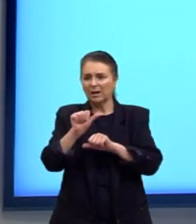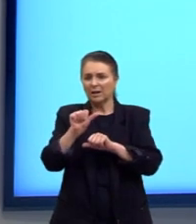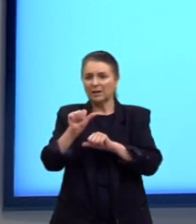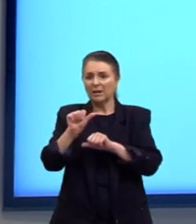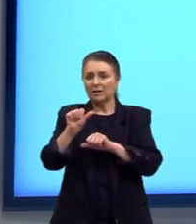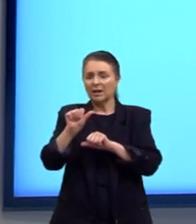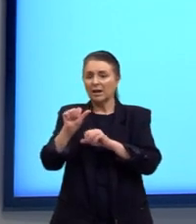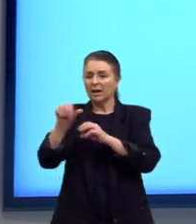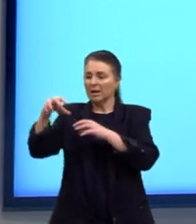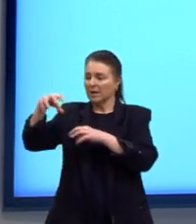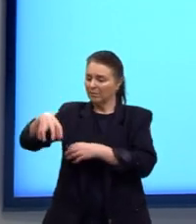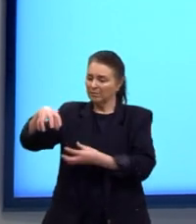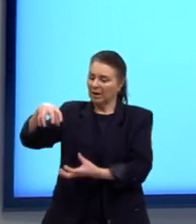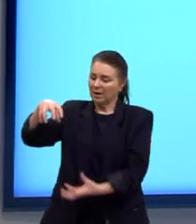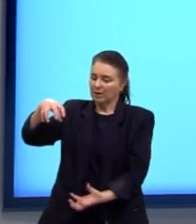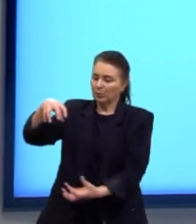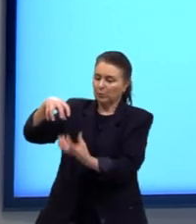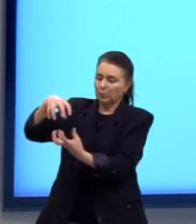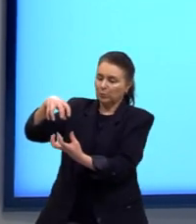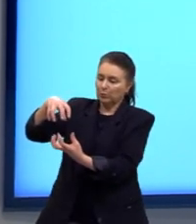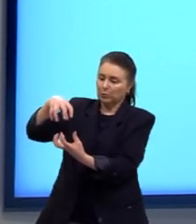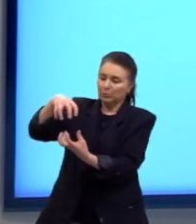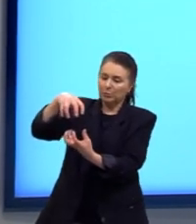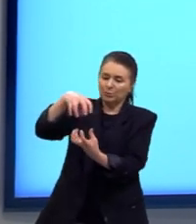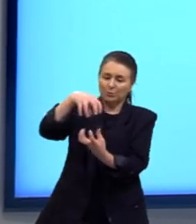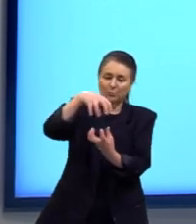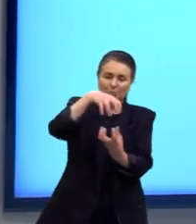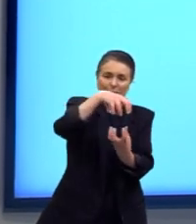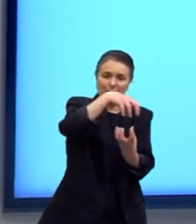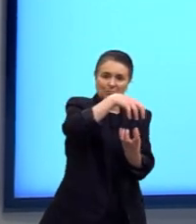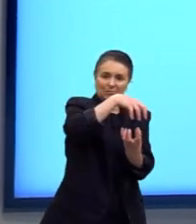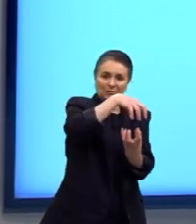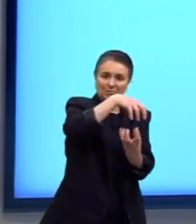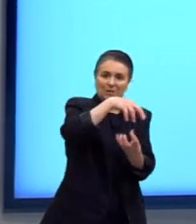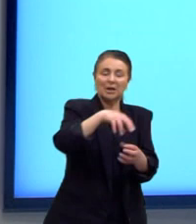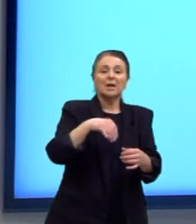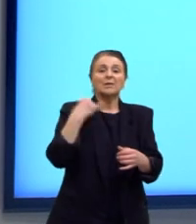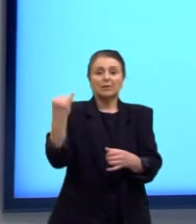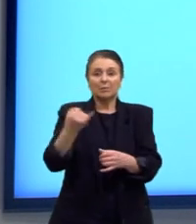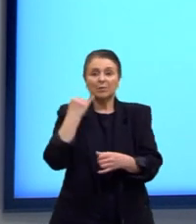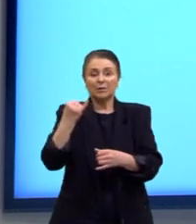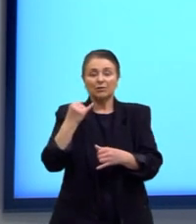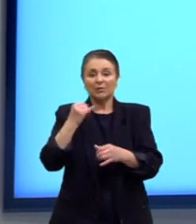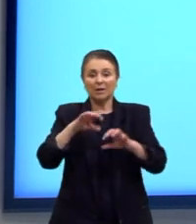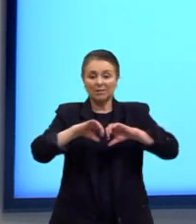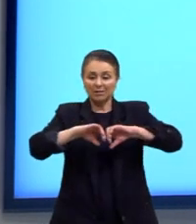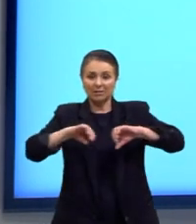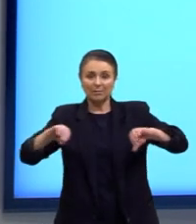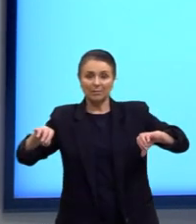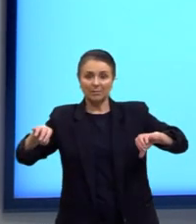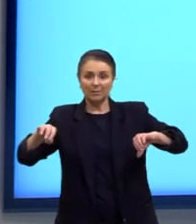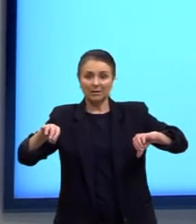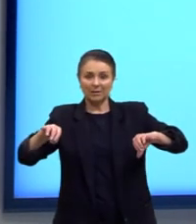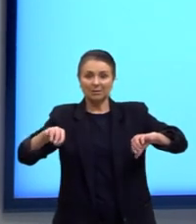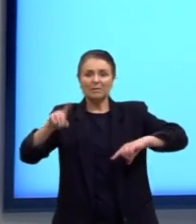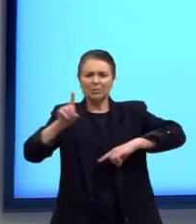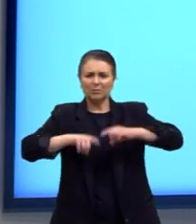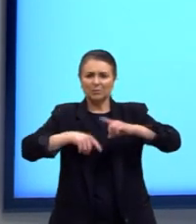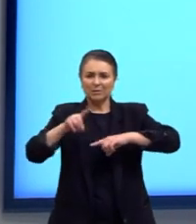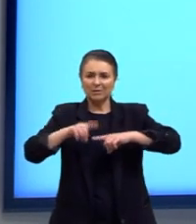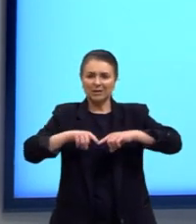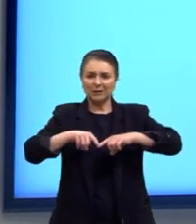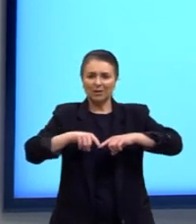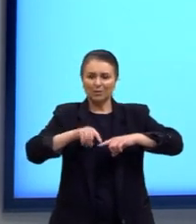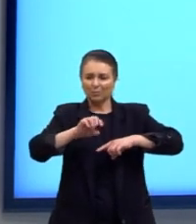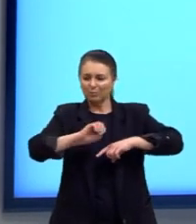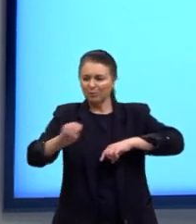esse material até outro lugar, porque isso aqui é usado bastante para questão de separação, para reciclagem, né, de materiais. Então, eles vão